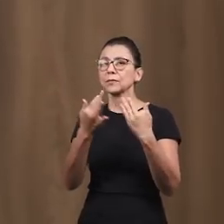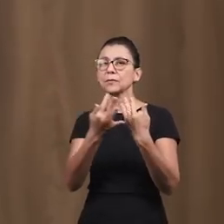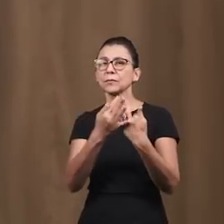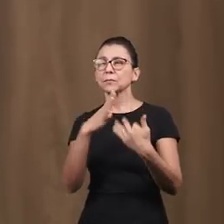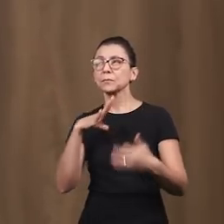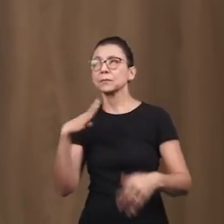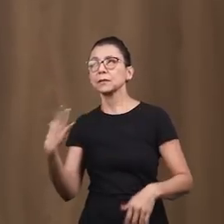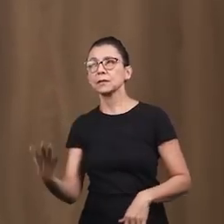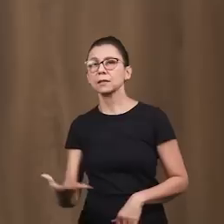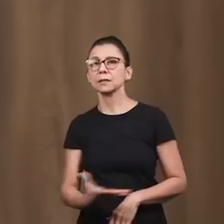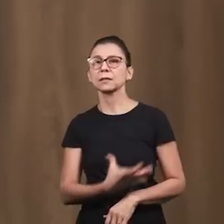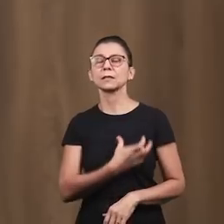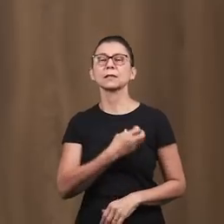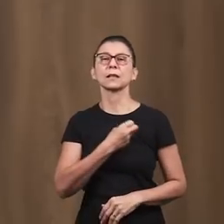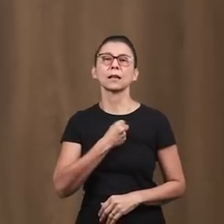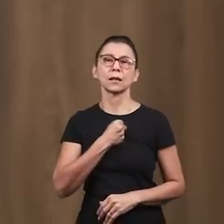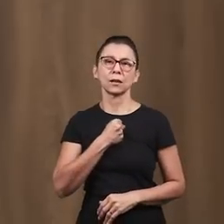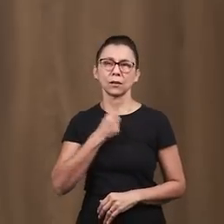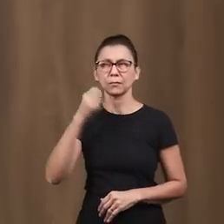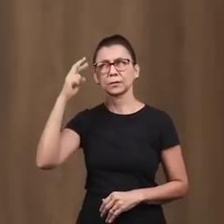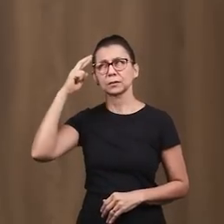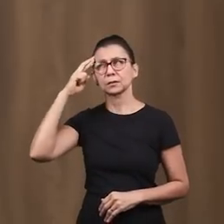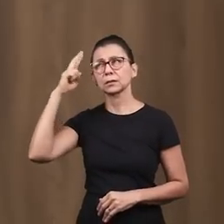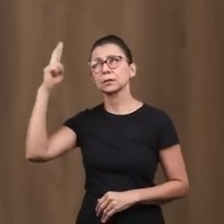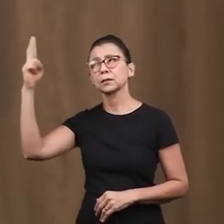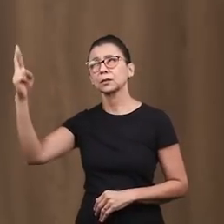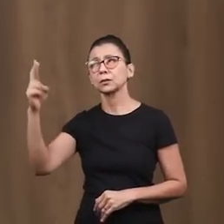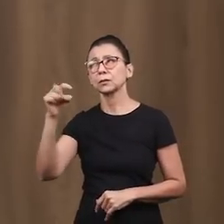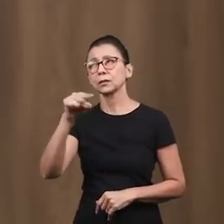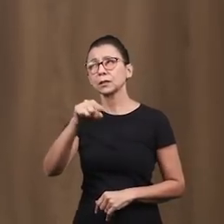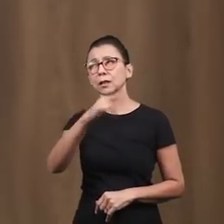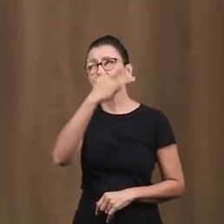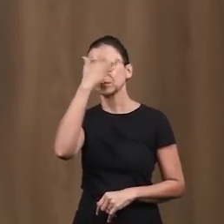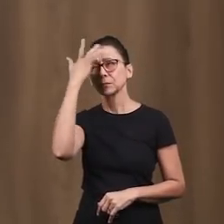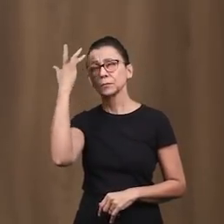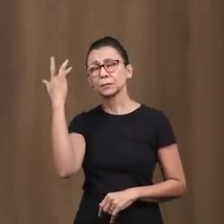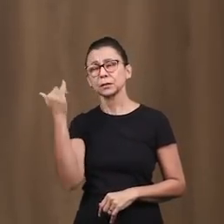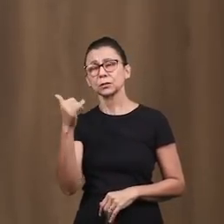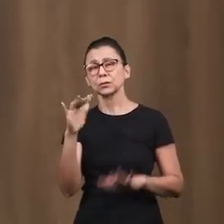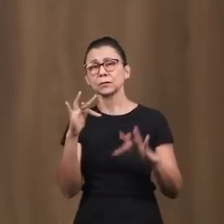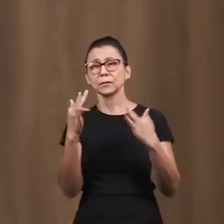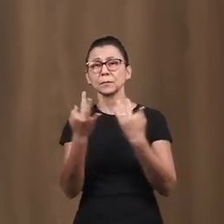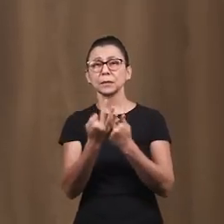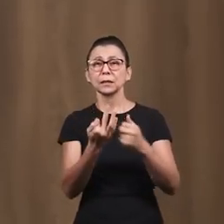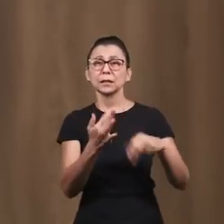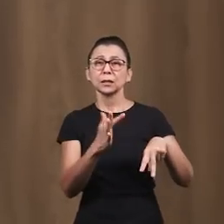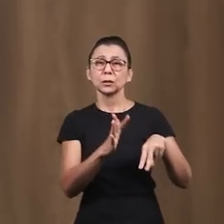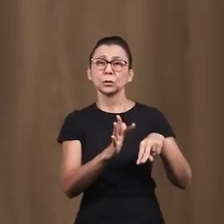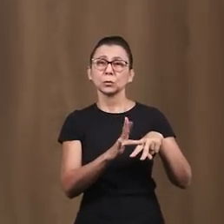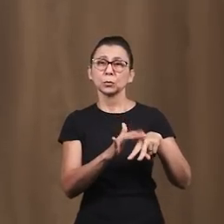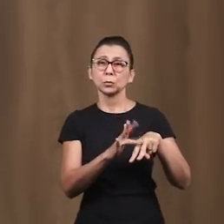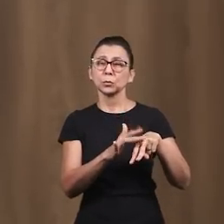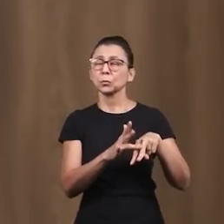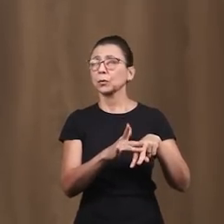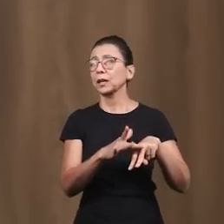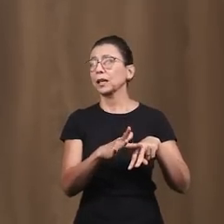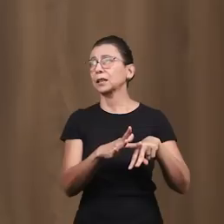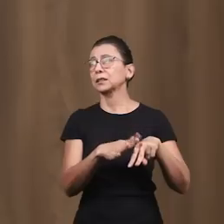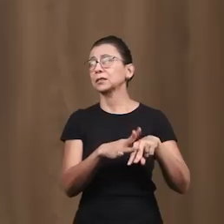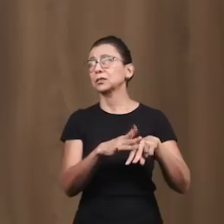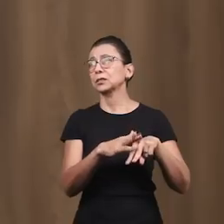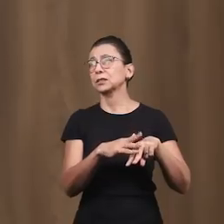ou salva minha mãe, o meu familiar que está doente. Você vai tirar esse tempo